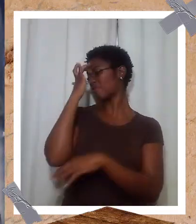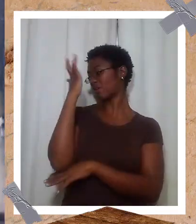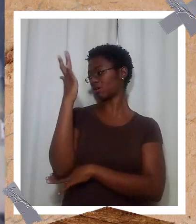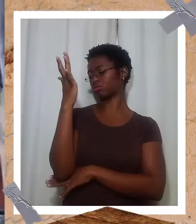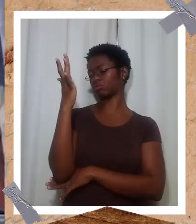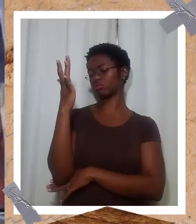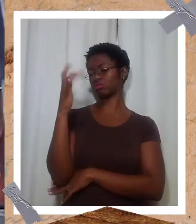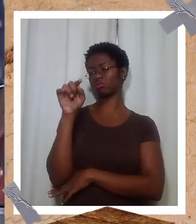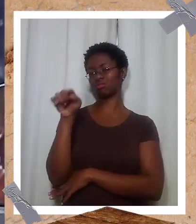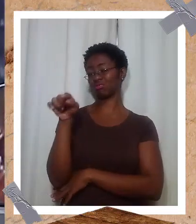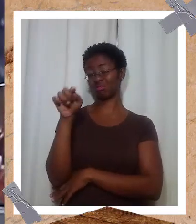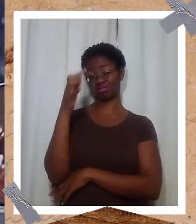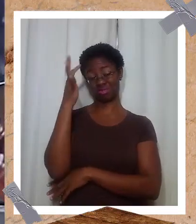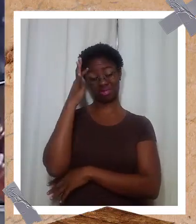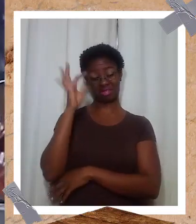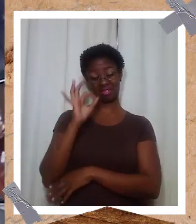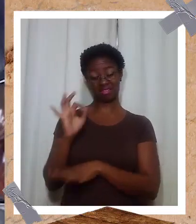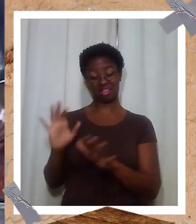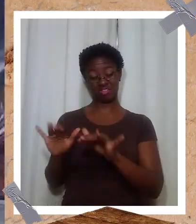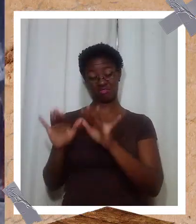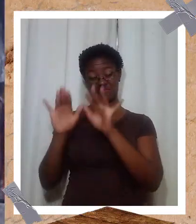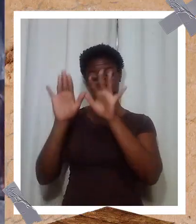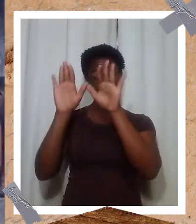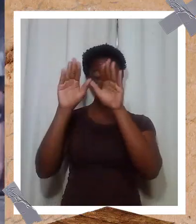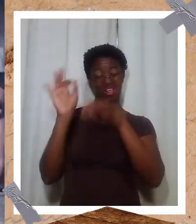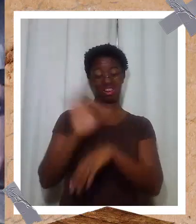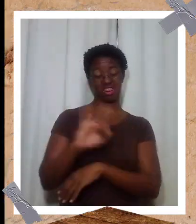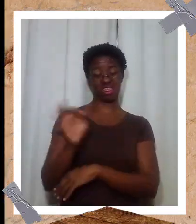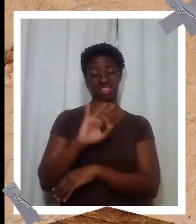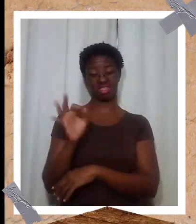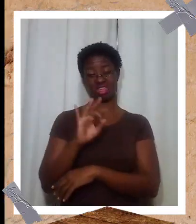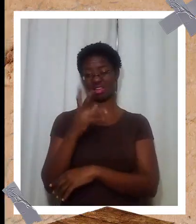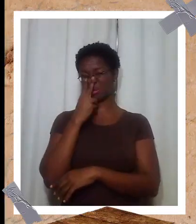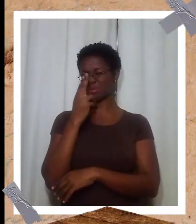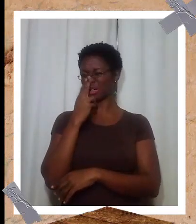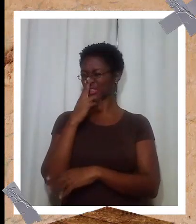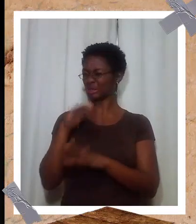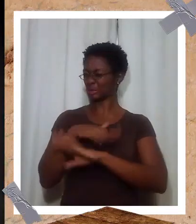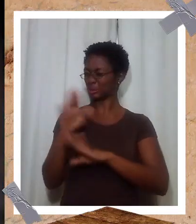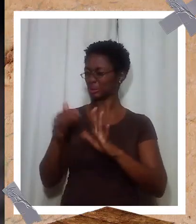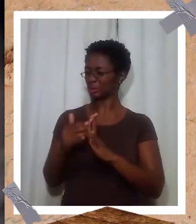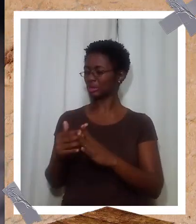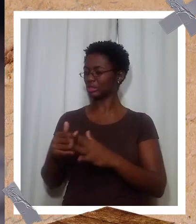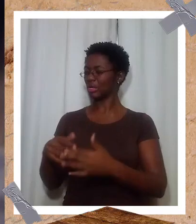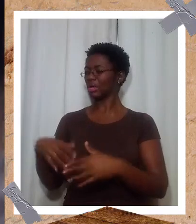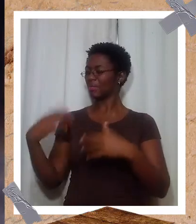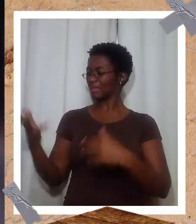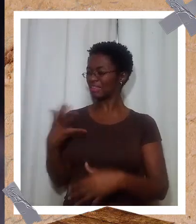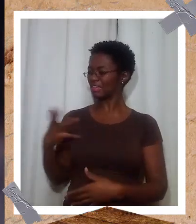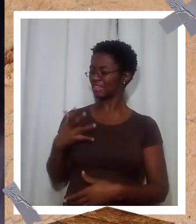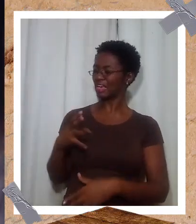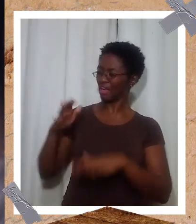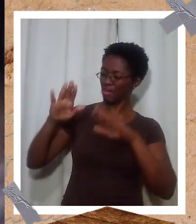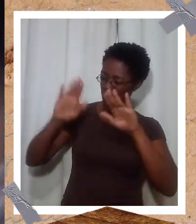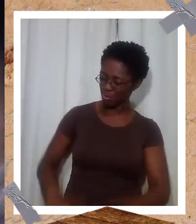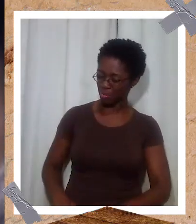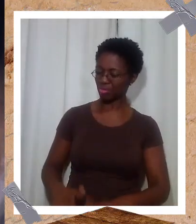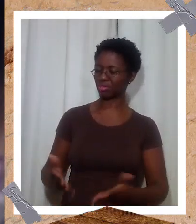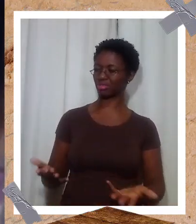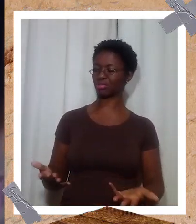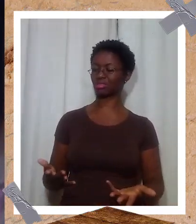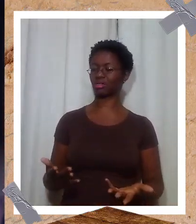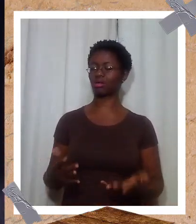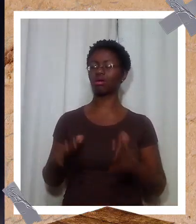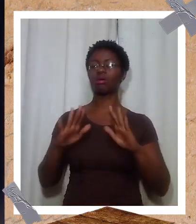sobre voar e sobre as muitas forças que insistem em nos manter no chão. Mas quem nasceu com asas, aspira ao céu, não